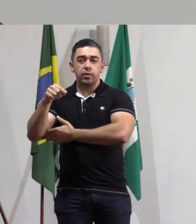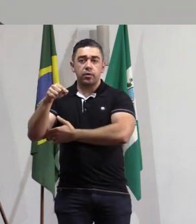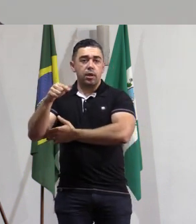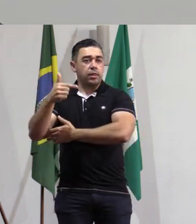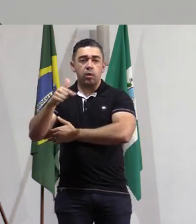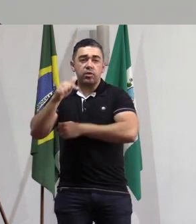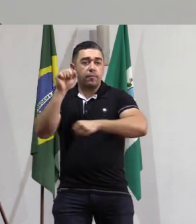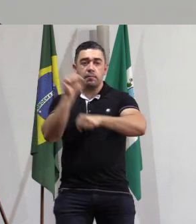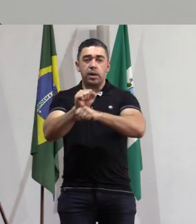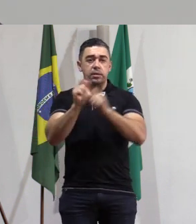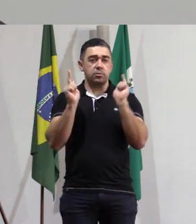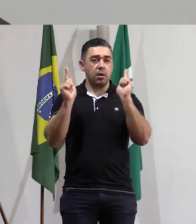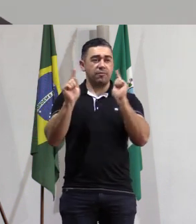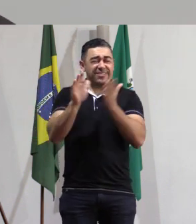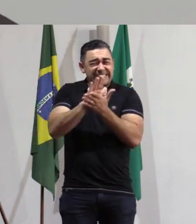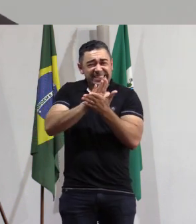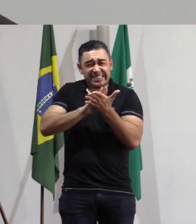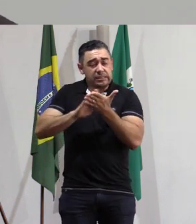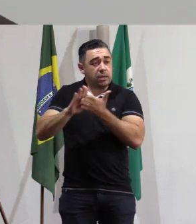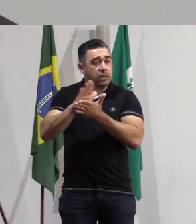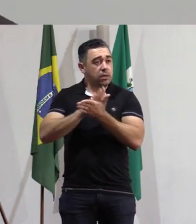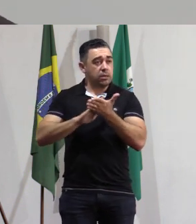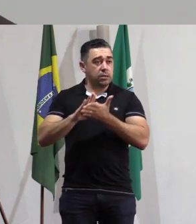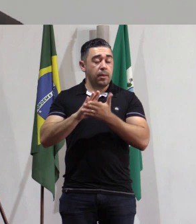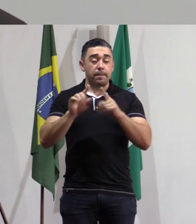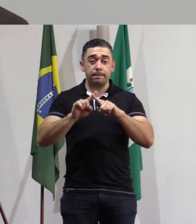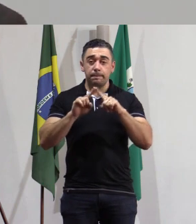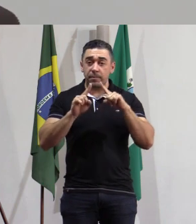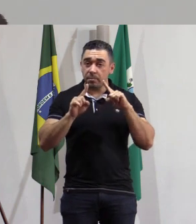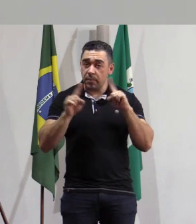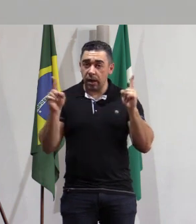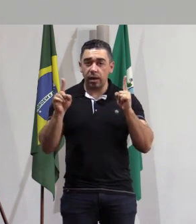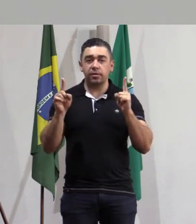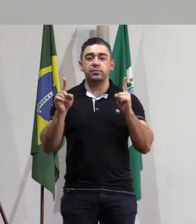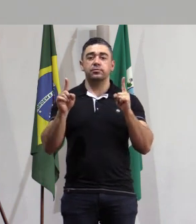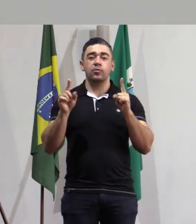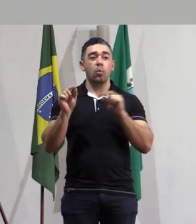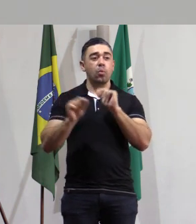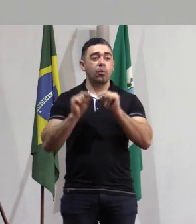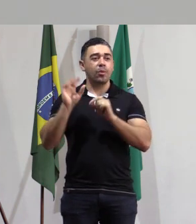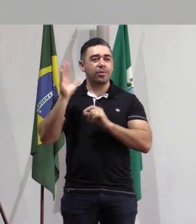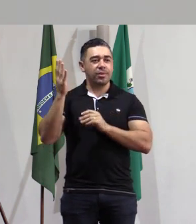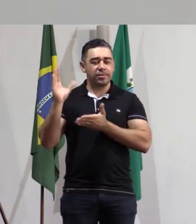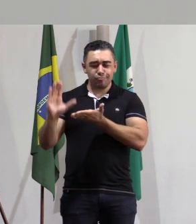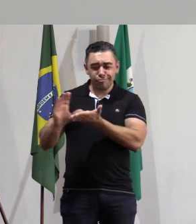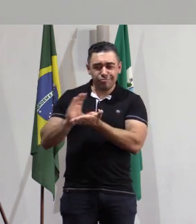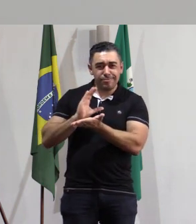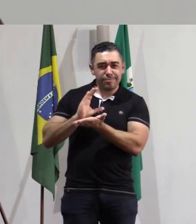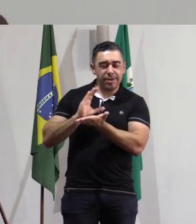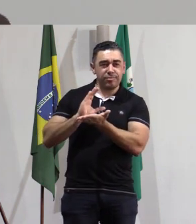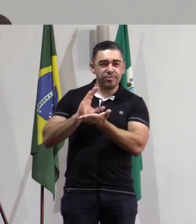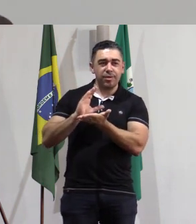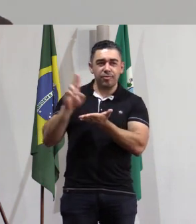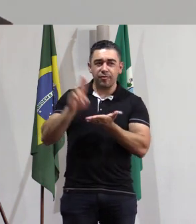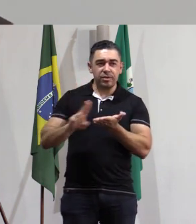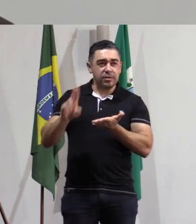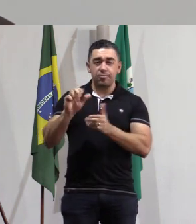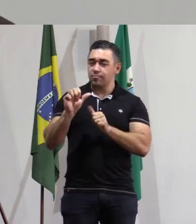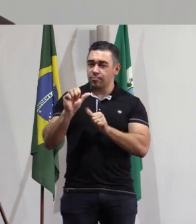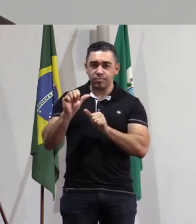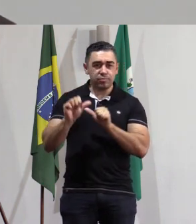as atividades, mas a situação orçamentária dos bloqueios da universidade não se